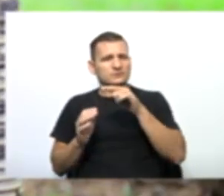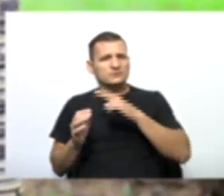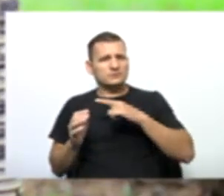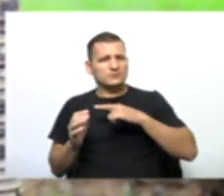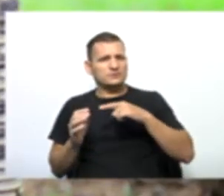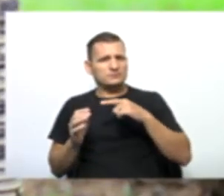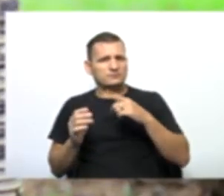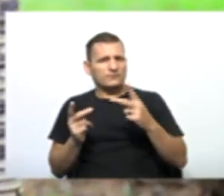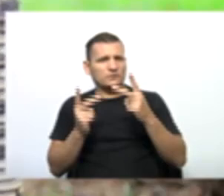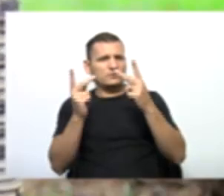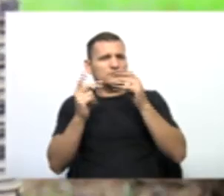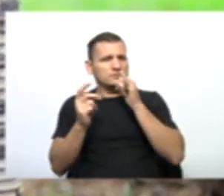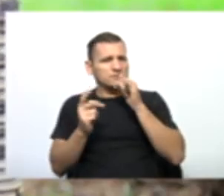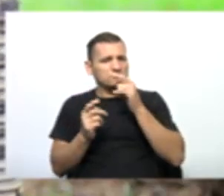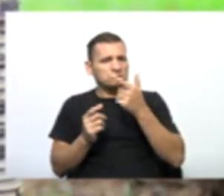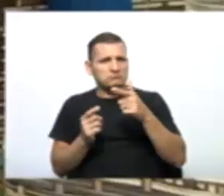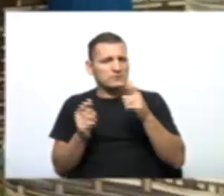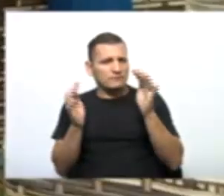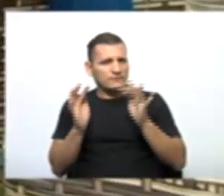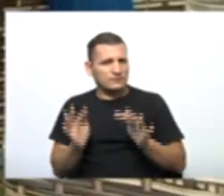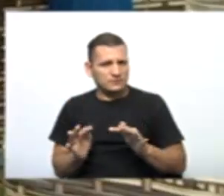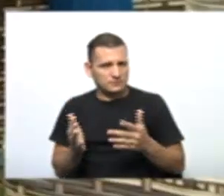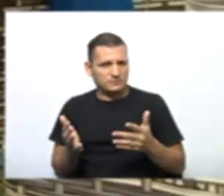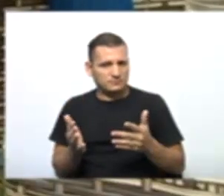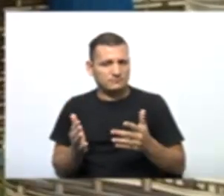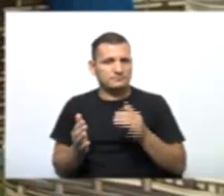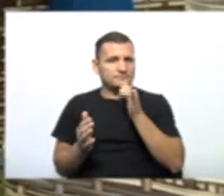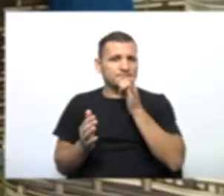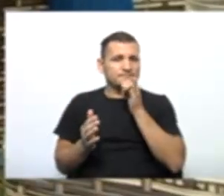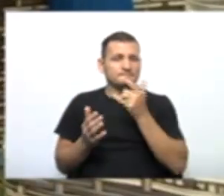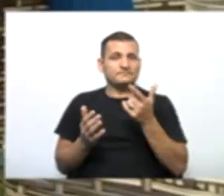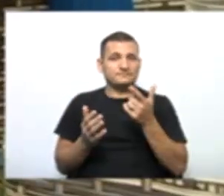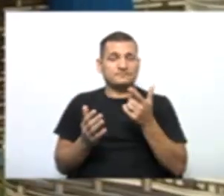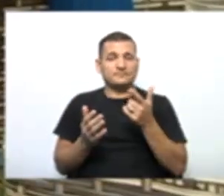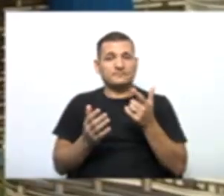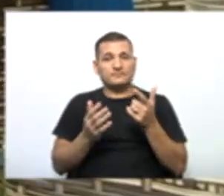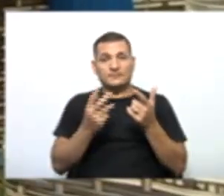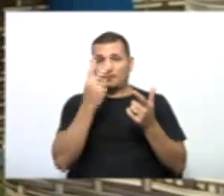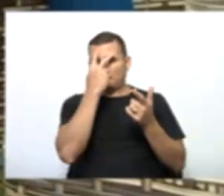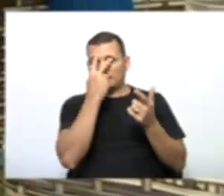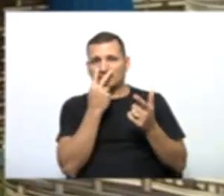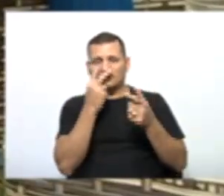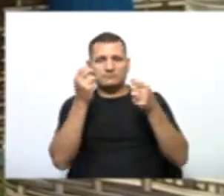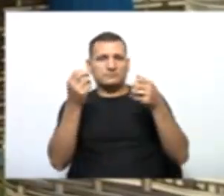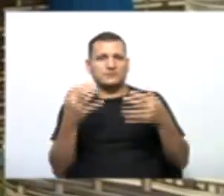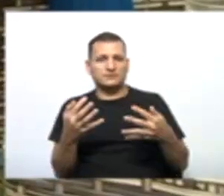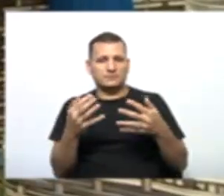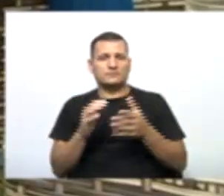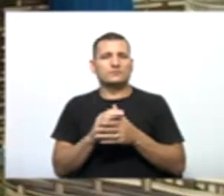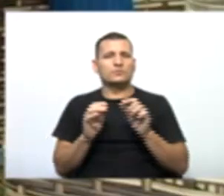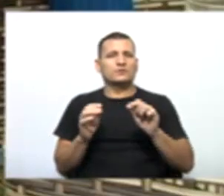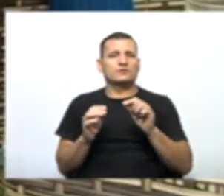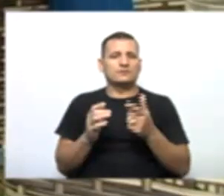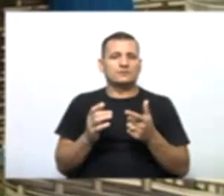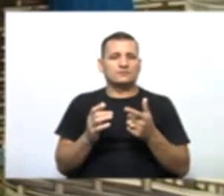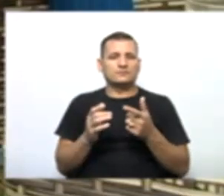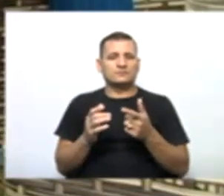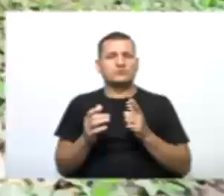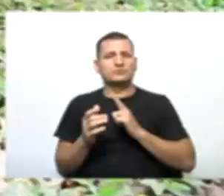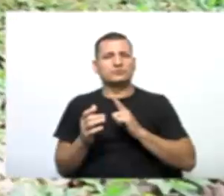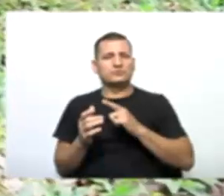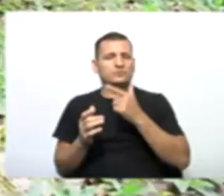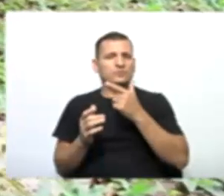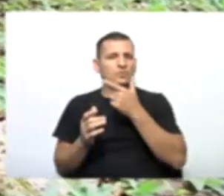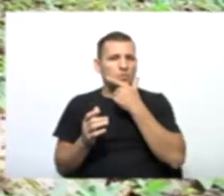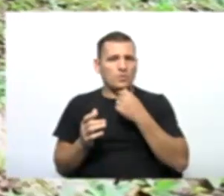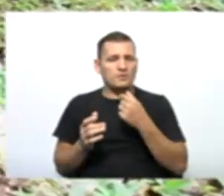validade se a gente não encontra felicidade com isso? Por exemplo, Platão vai comentar bastante quando ele conta um mito de que existia um homem com